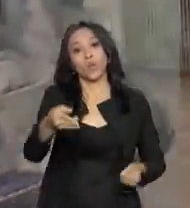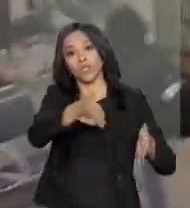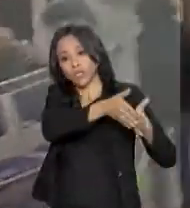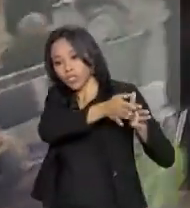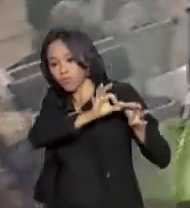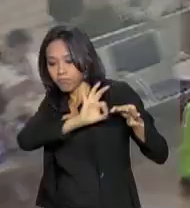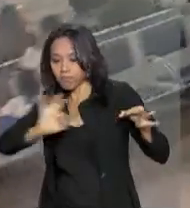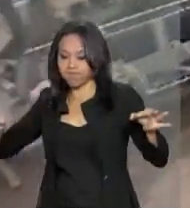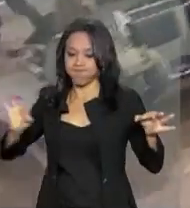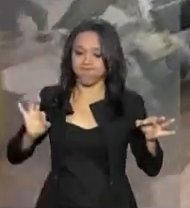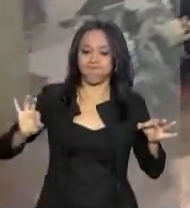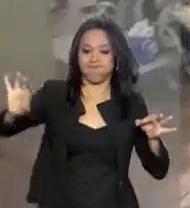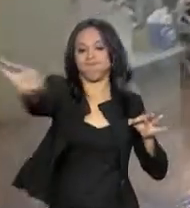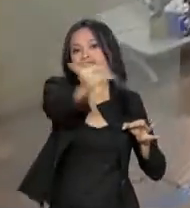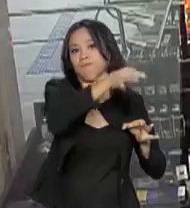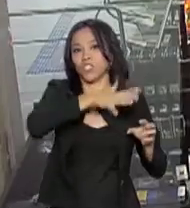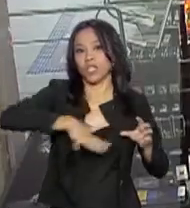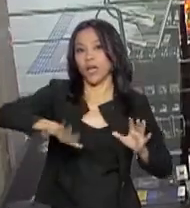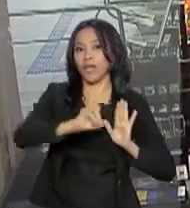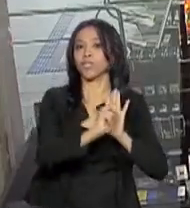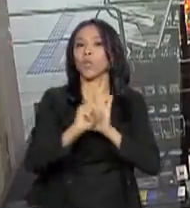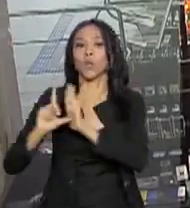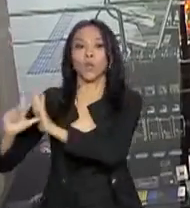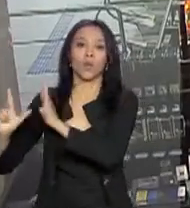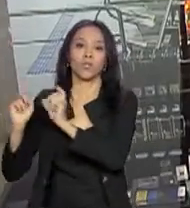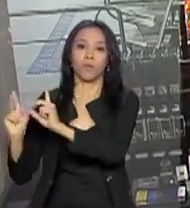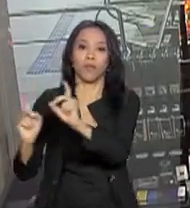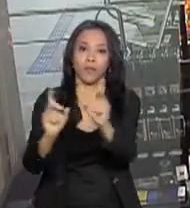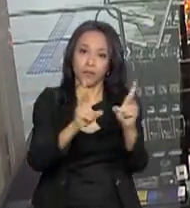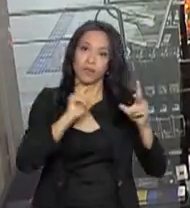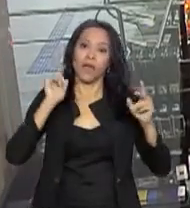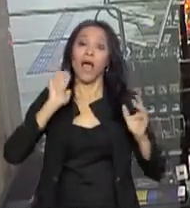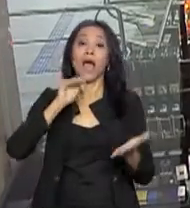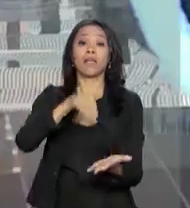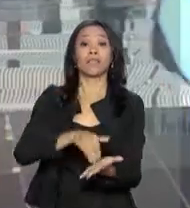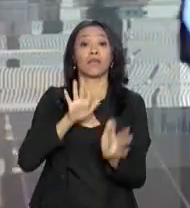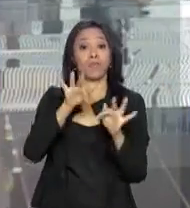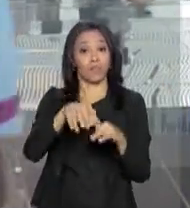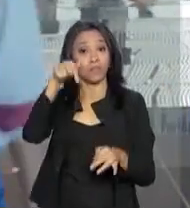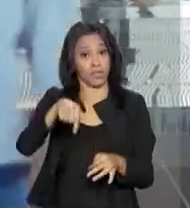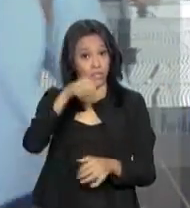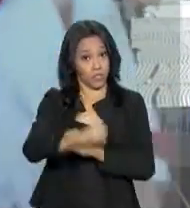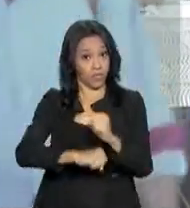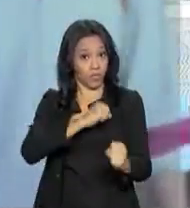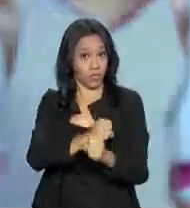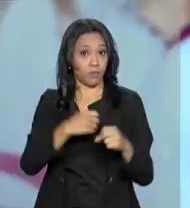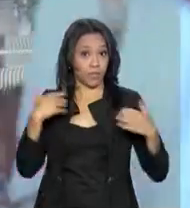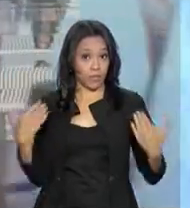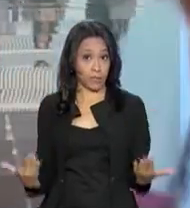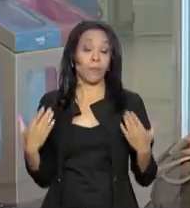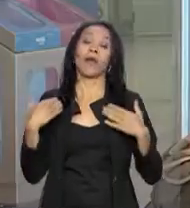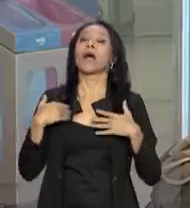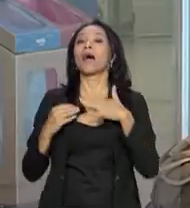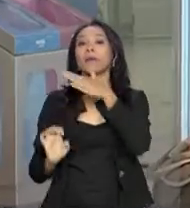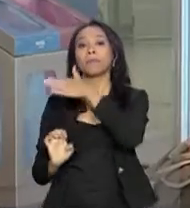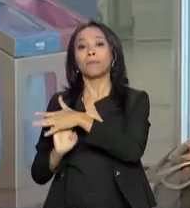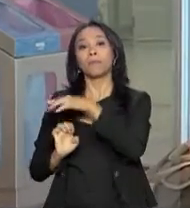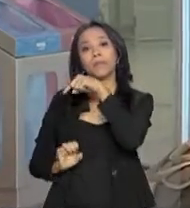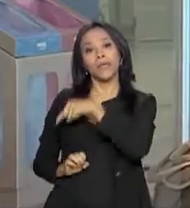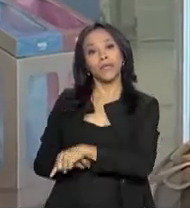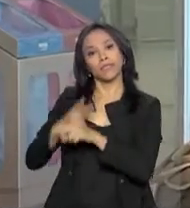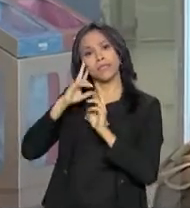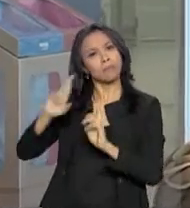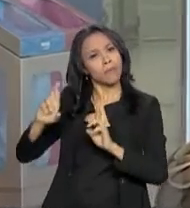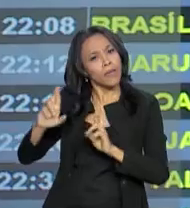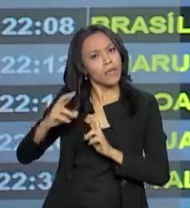quadrados de área comercial nos terminais até o final deste ano. Com essa medida, a empresa estima que a